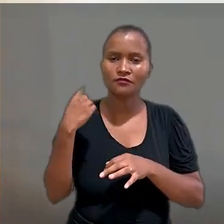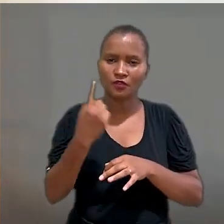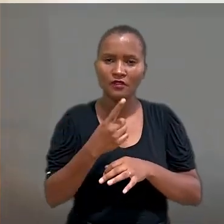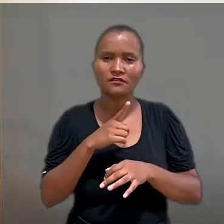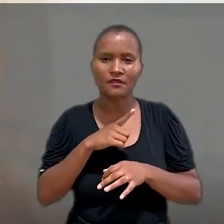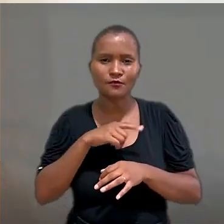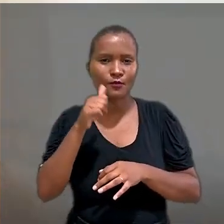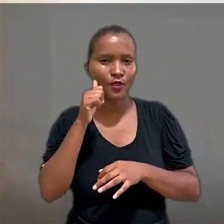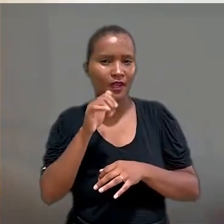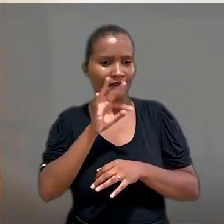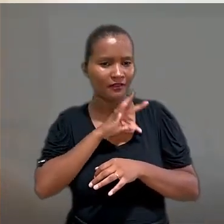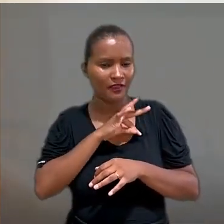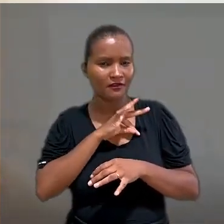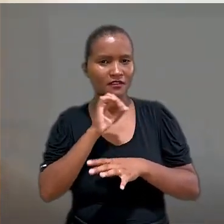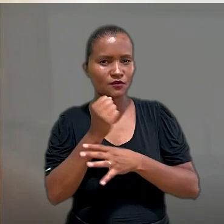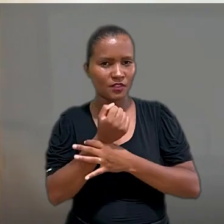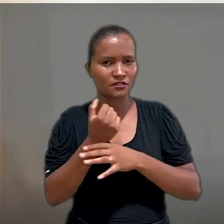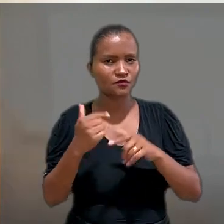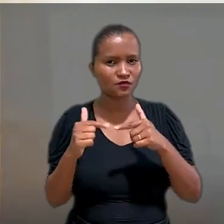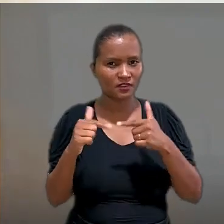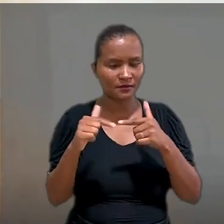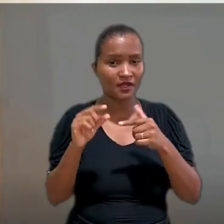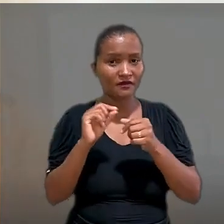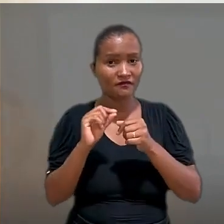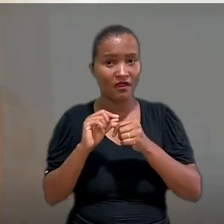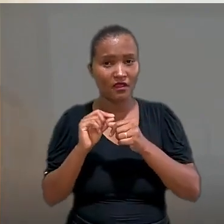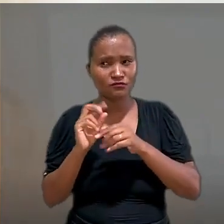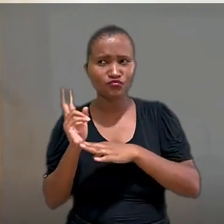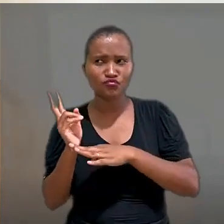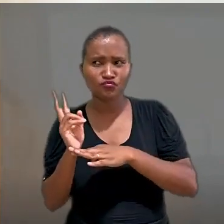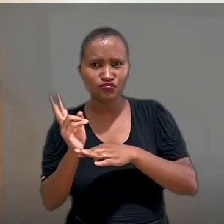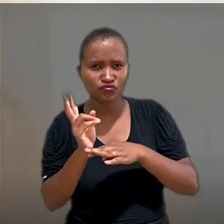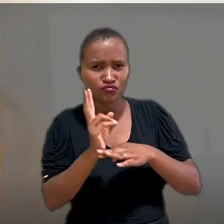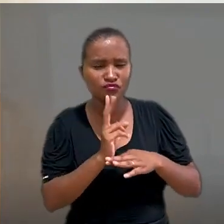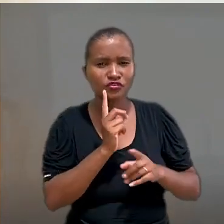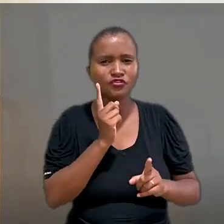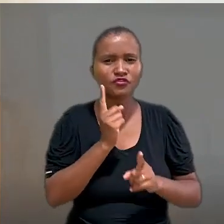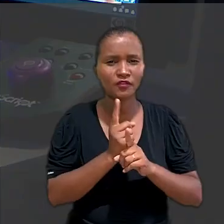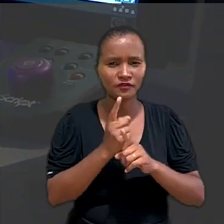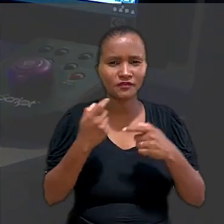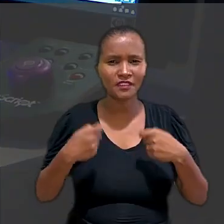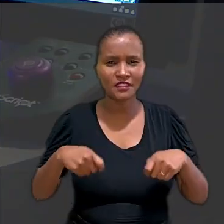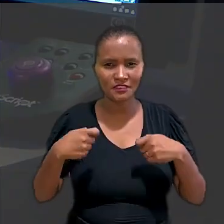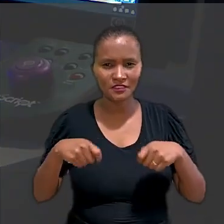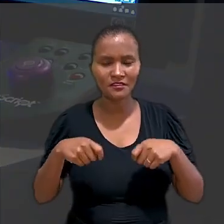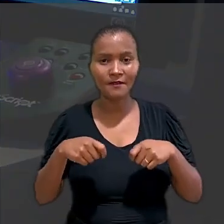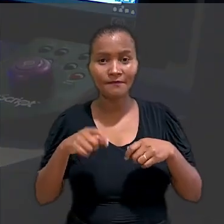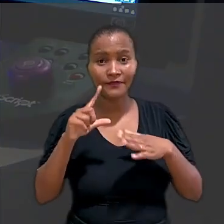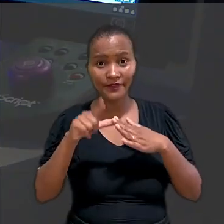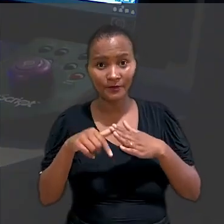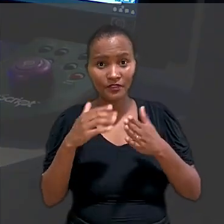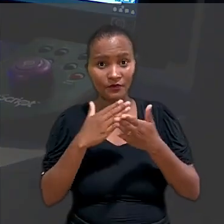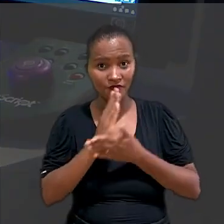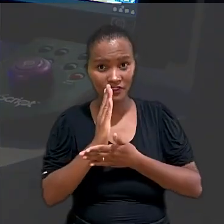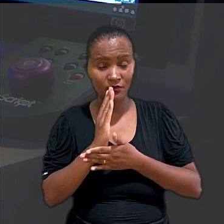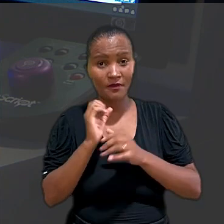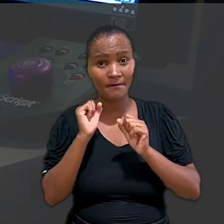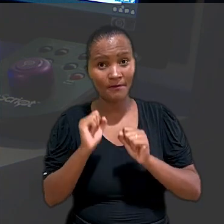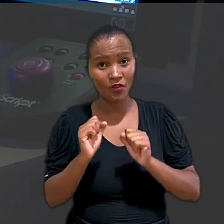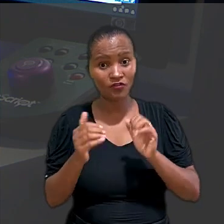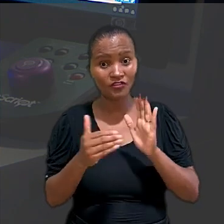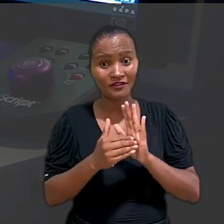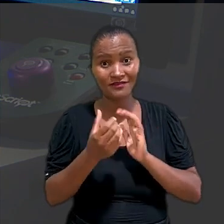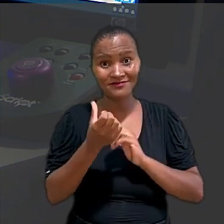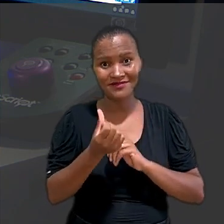uma técnica de segurança do trabalho que faz esse primeiro diagnóstico das necessidades, depois de passar por essa formação que pode levar